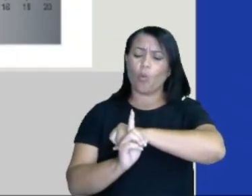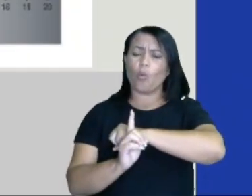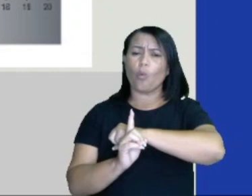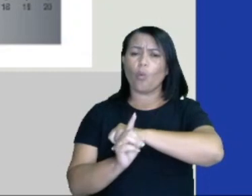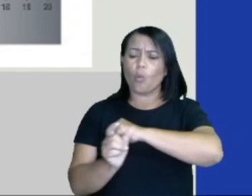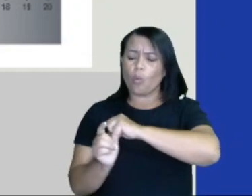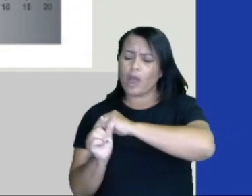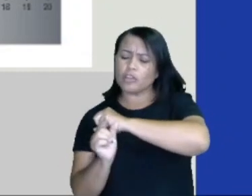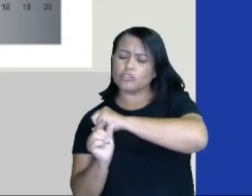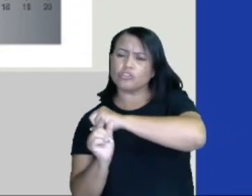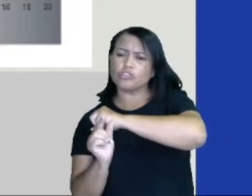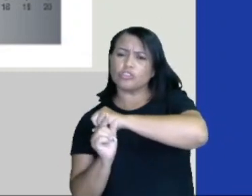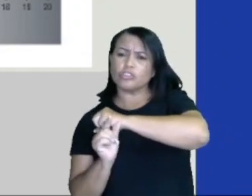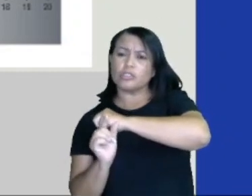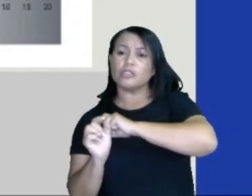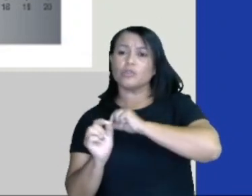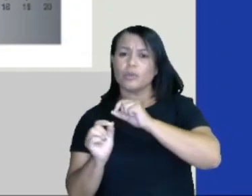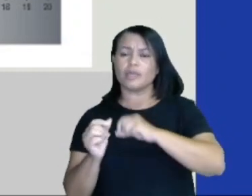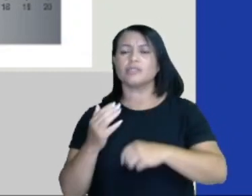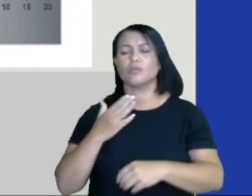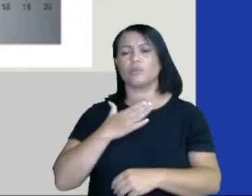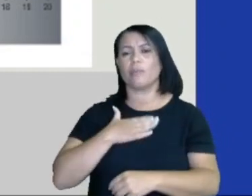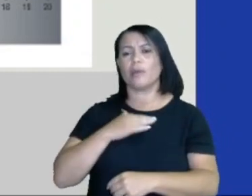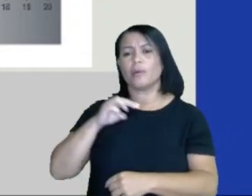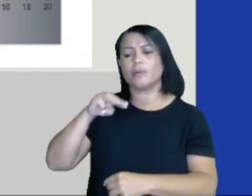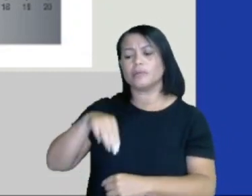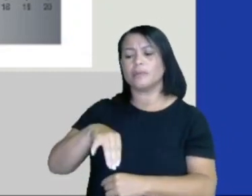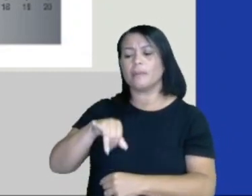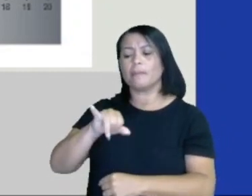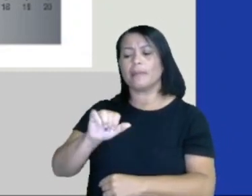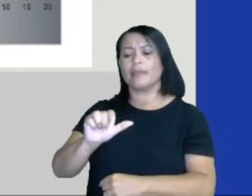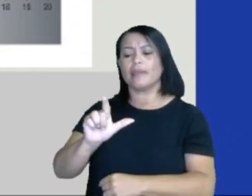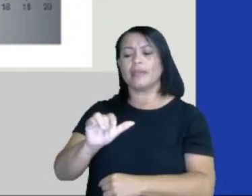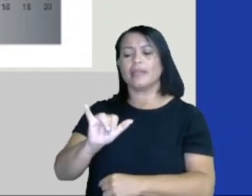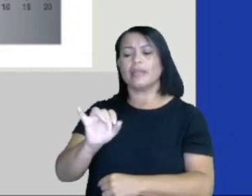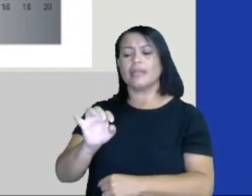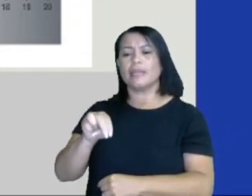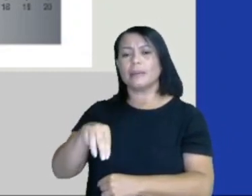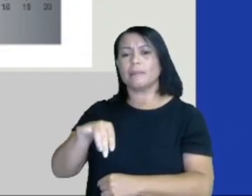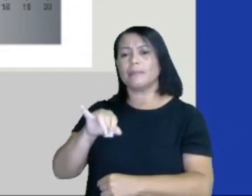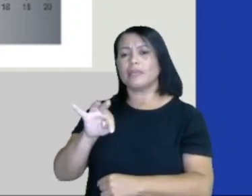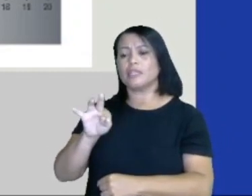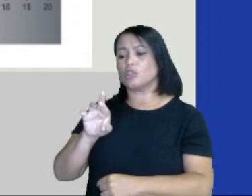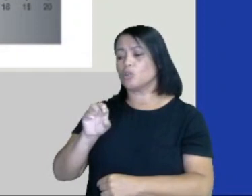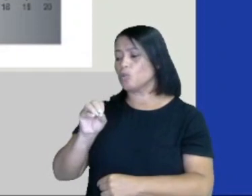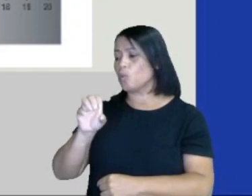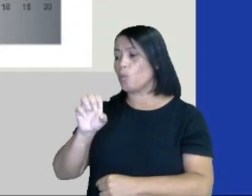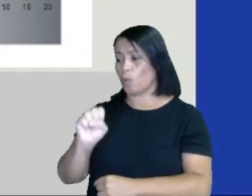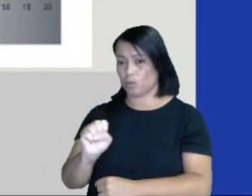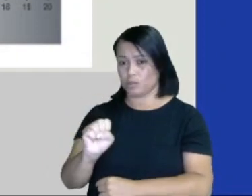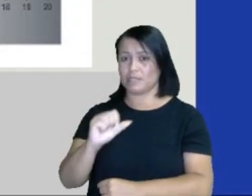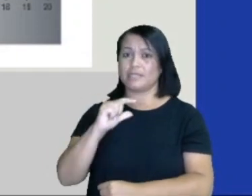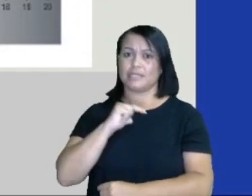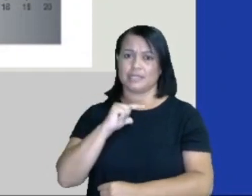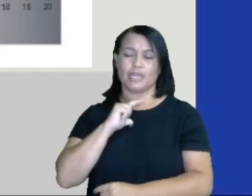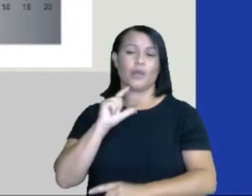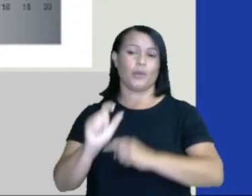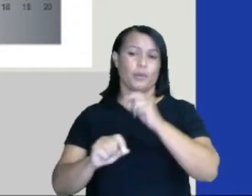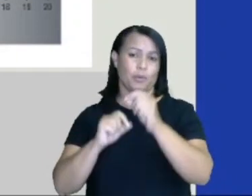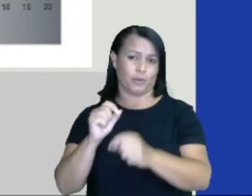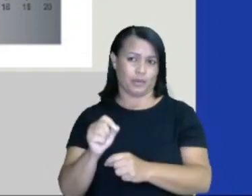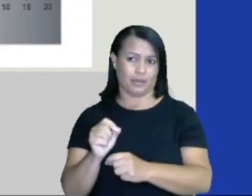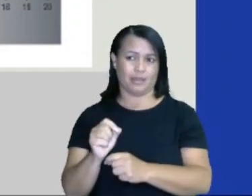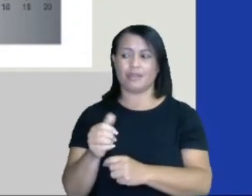esses justamente são os meus milímetros, que tem 10 para poder chegar o centímetro, que é